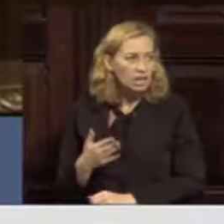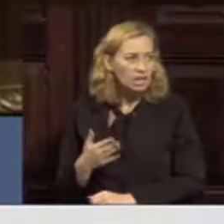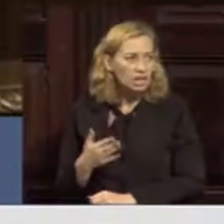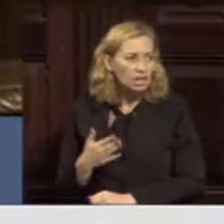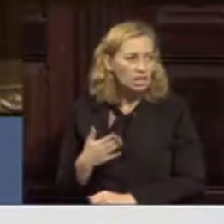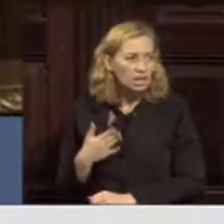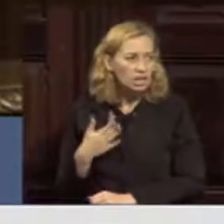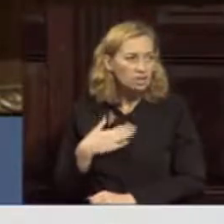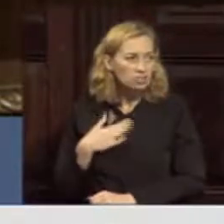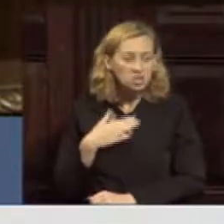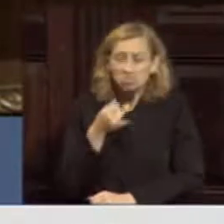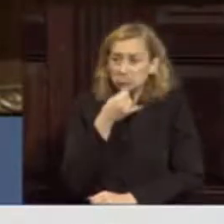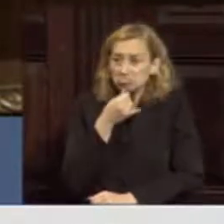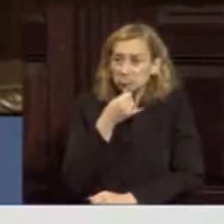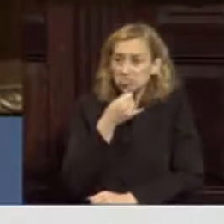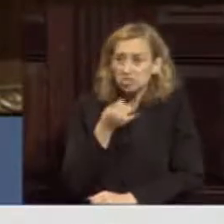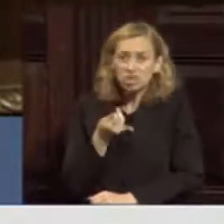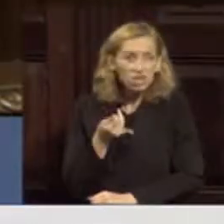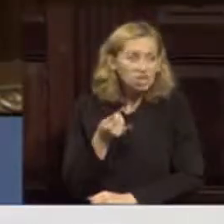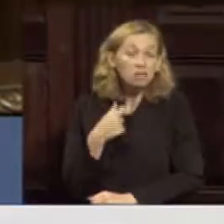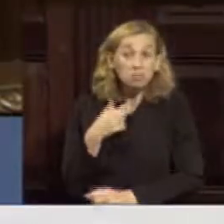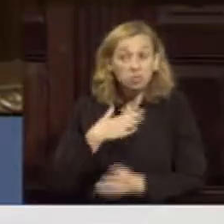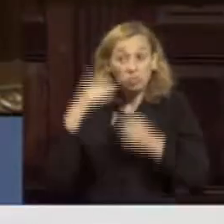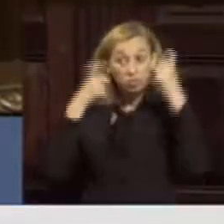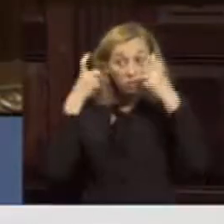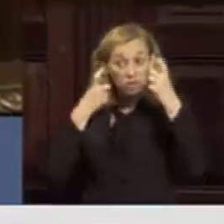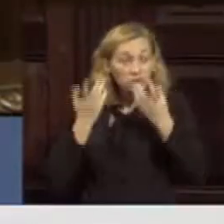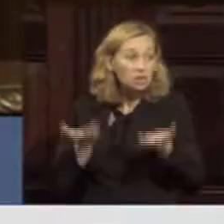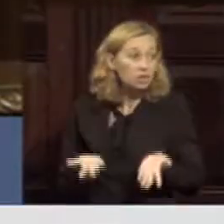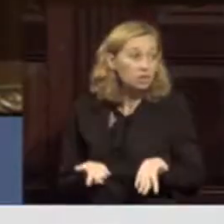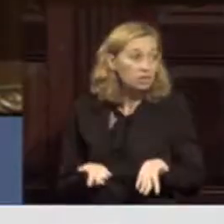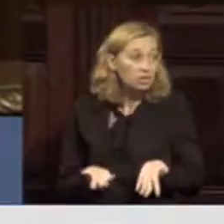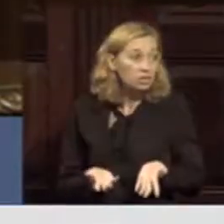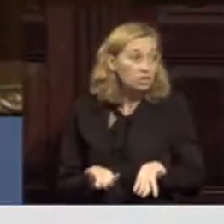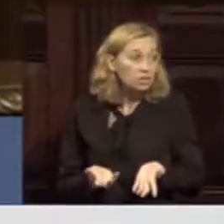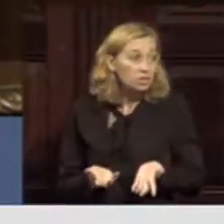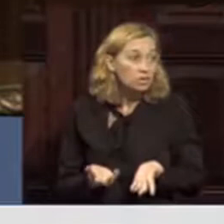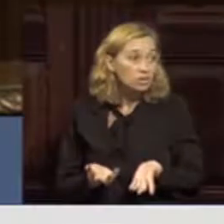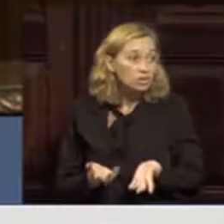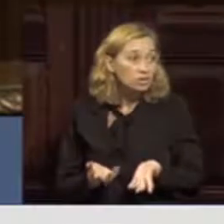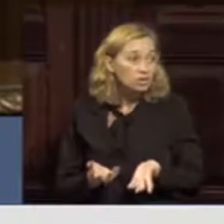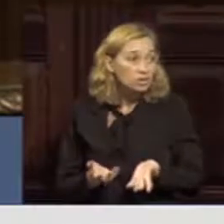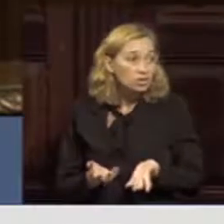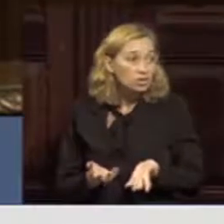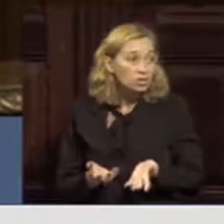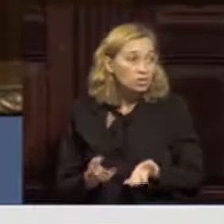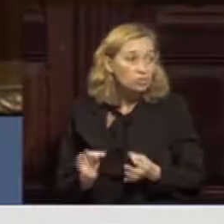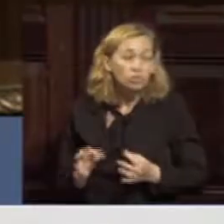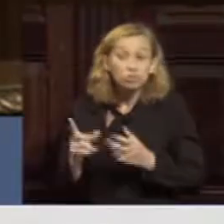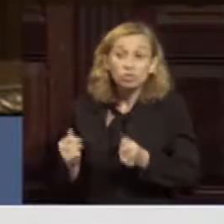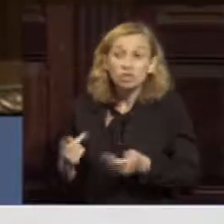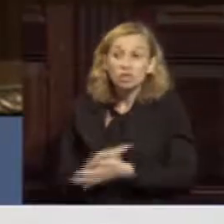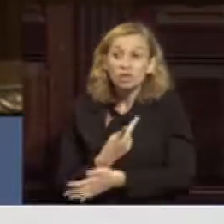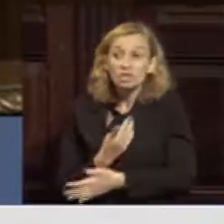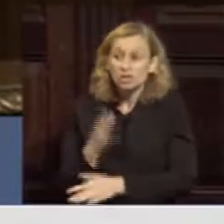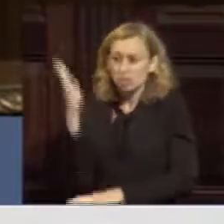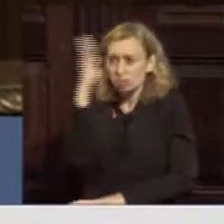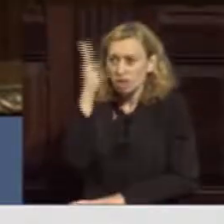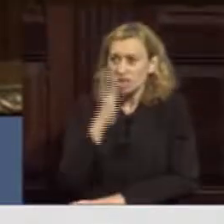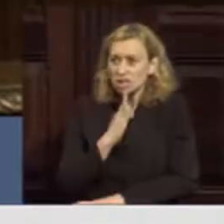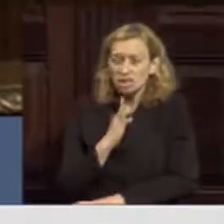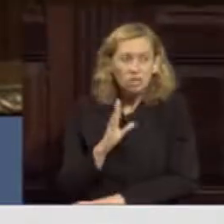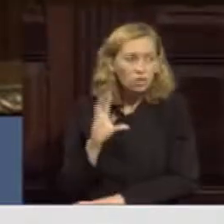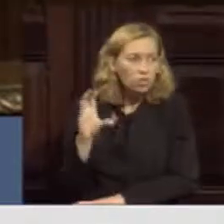profunda indignação e preocupação com os rumos tomados pelo Brasil